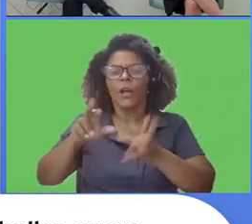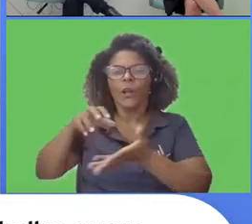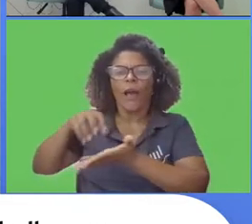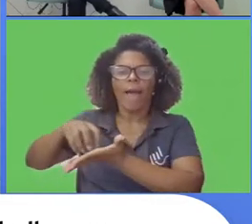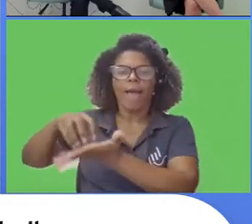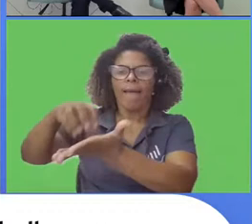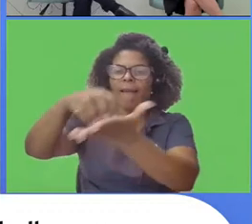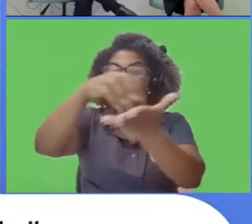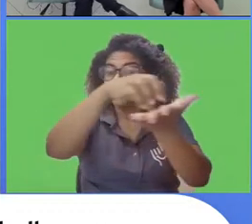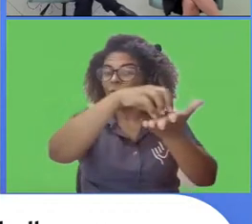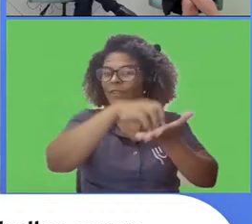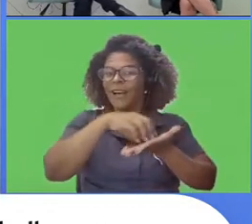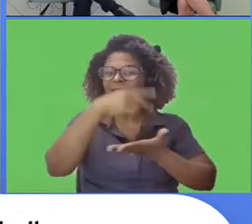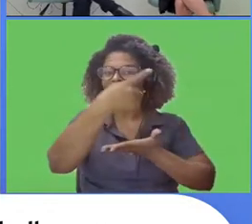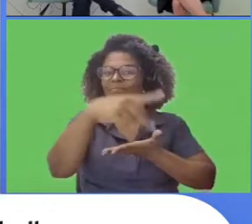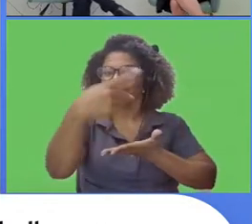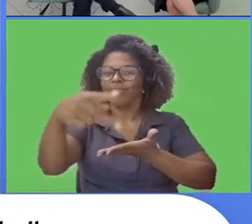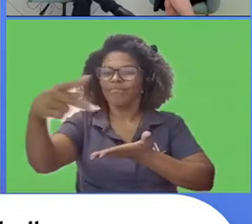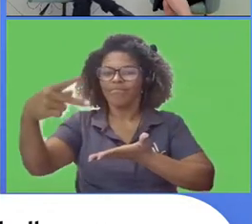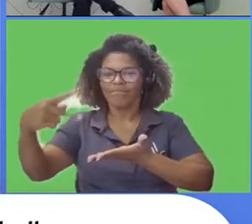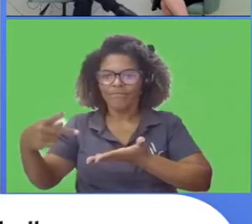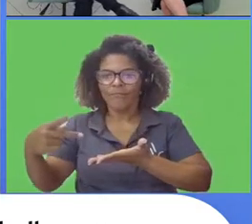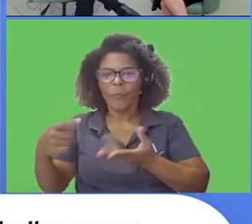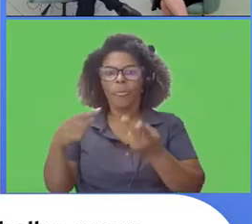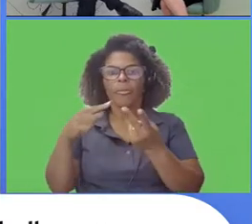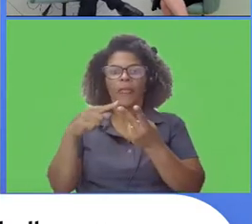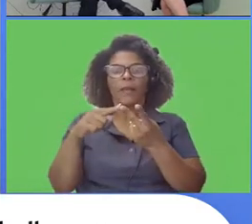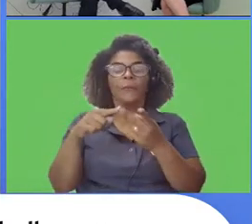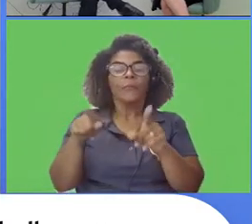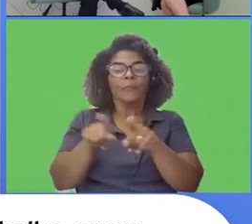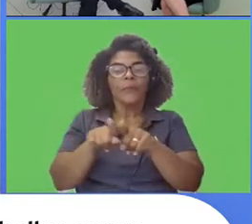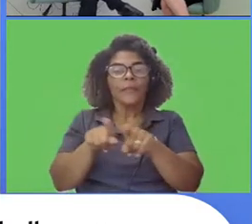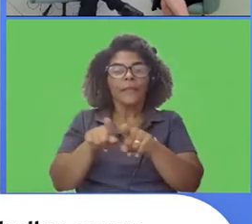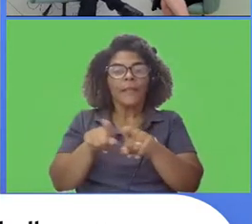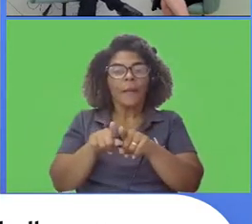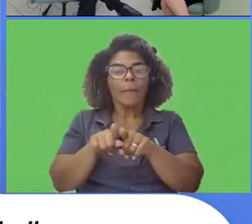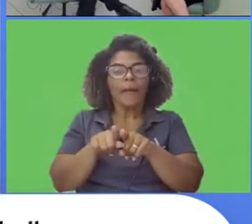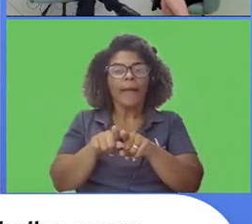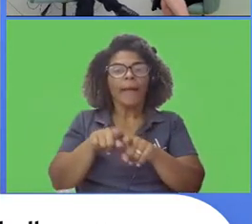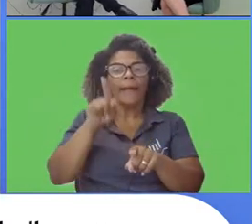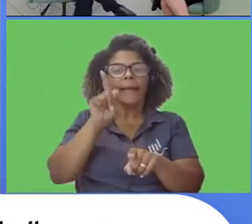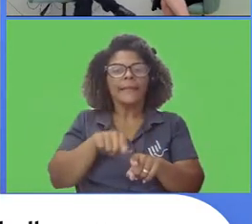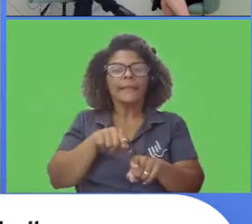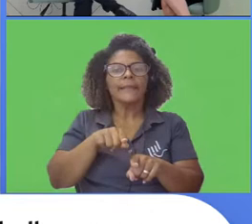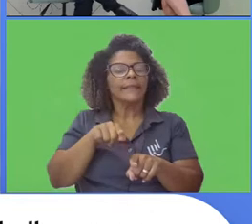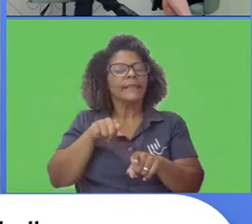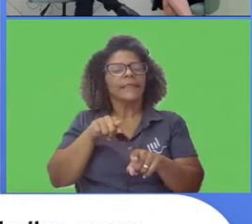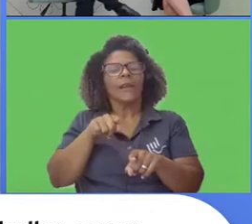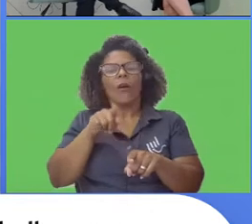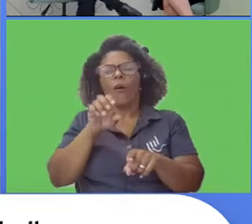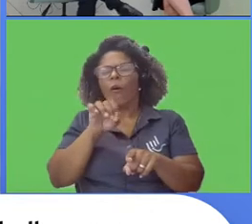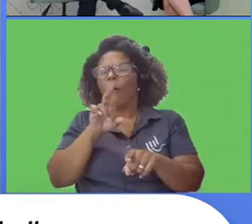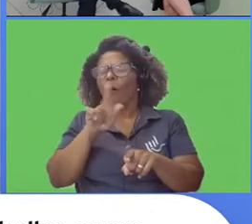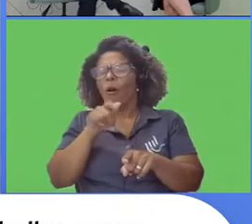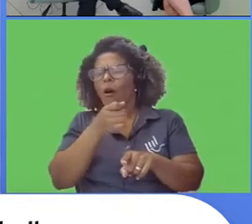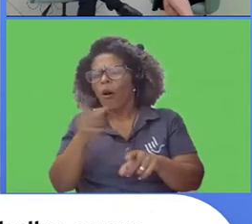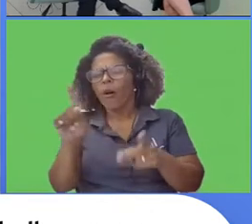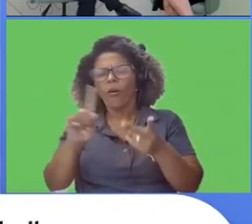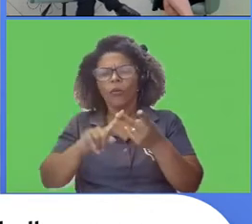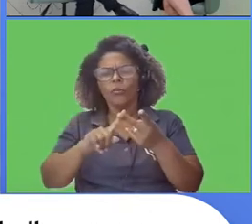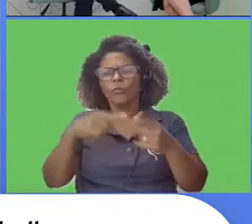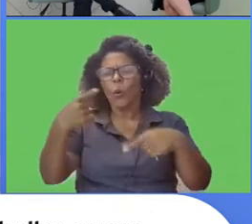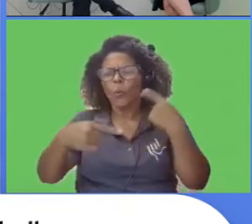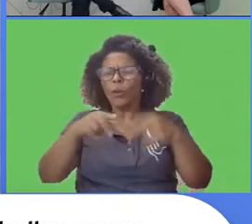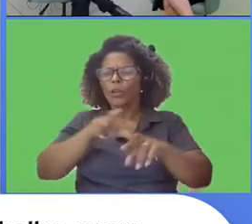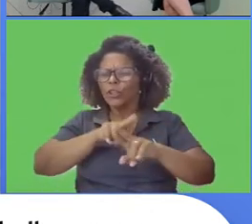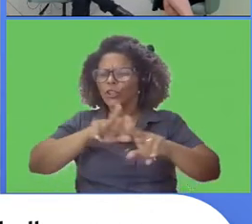que parta também de vários órgãos e até mesmo pontos aí de políticas diferentes,